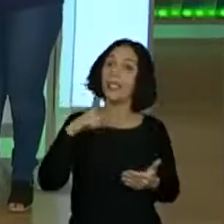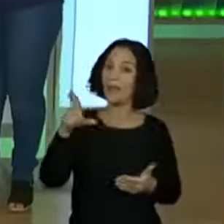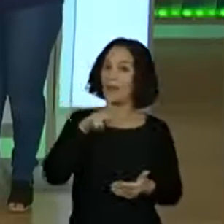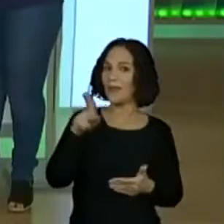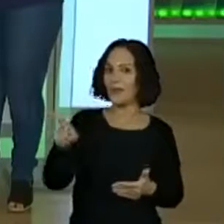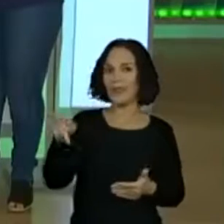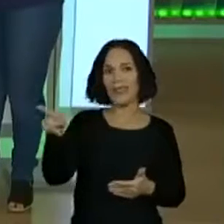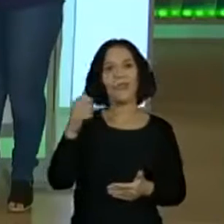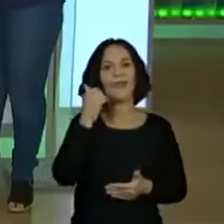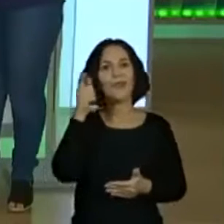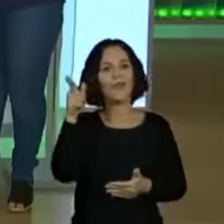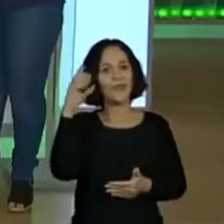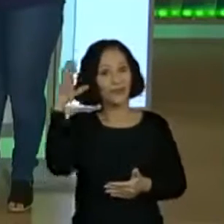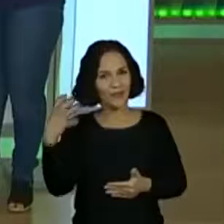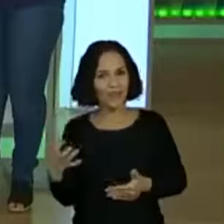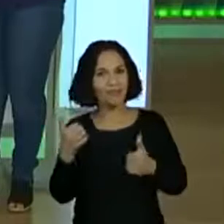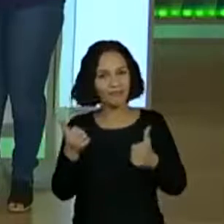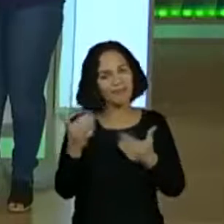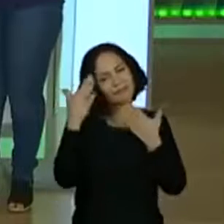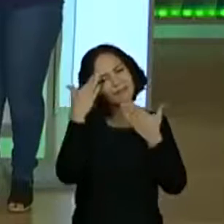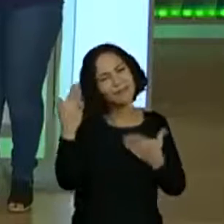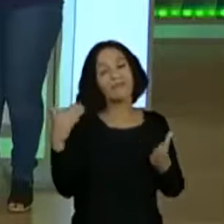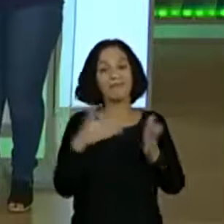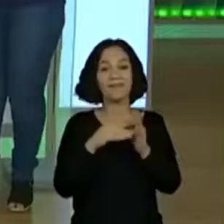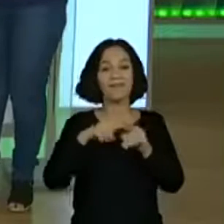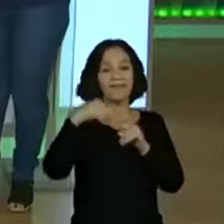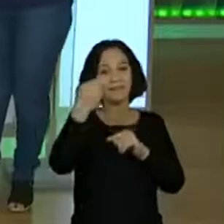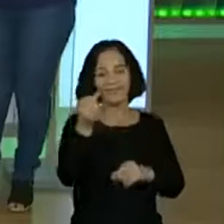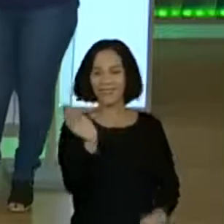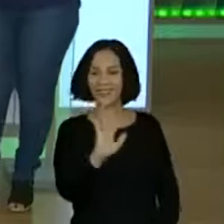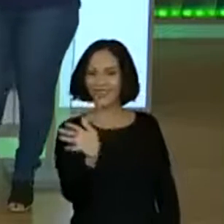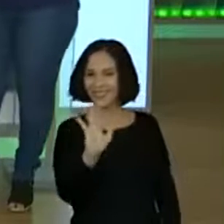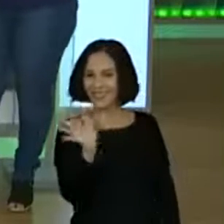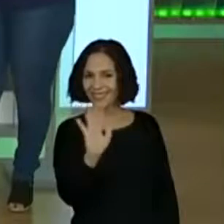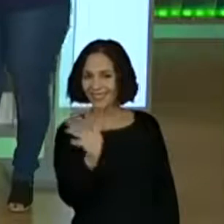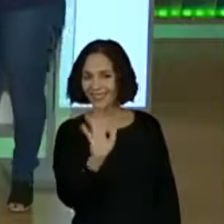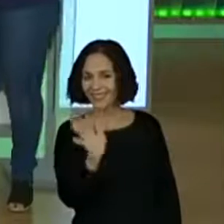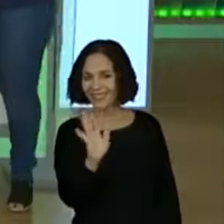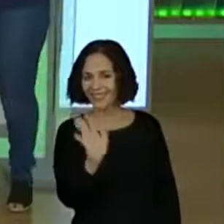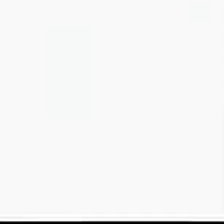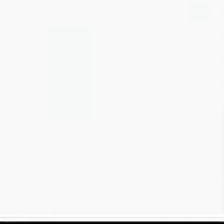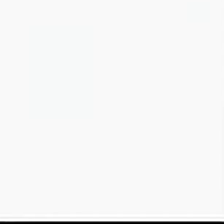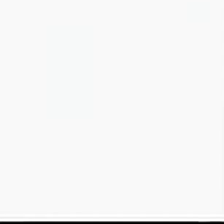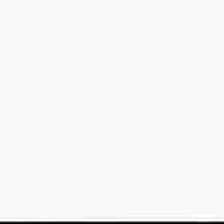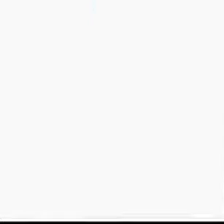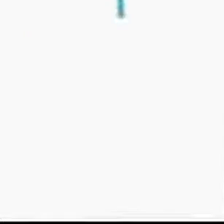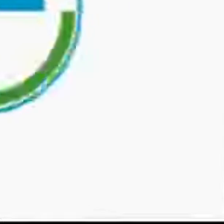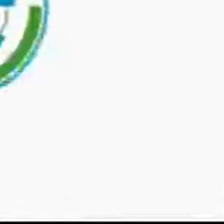professora ciências. Vivi. Muito obrigada, fiquem bem e até a próxima, tchau! Tchau, turminha!